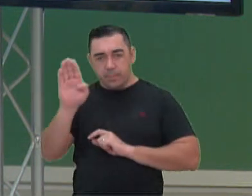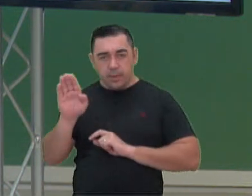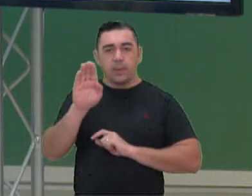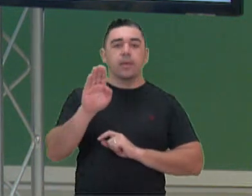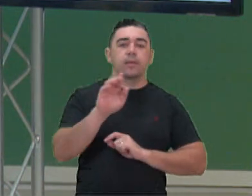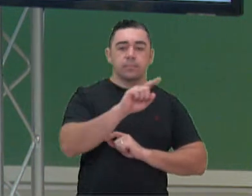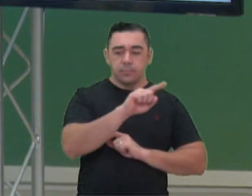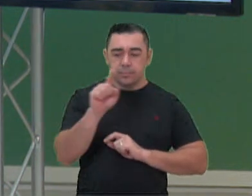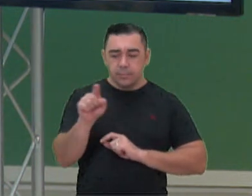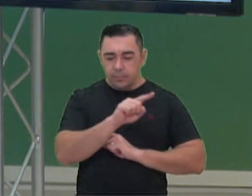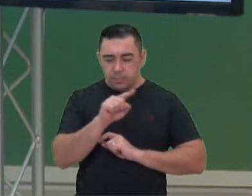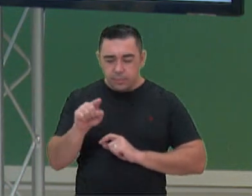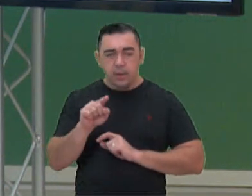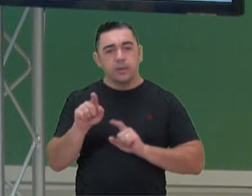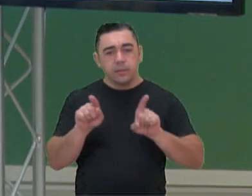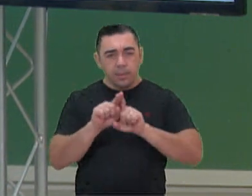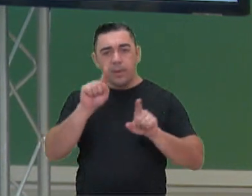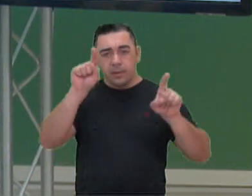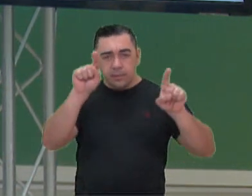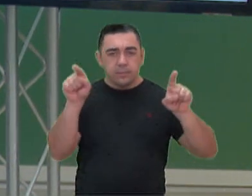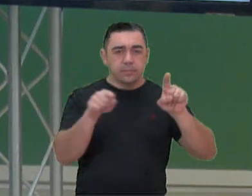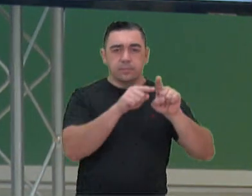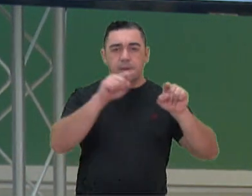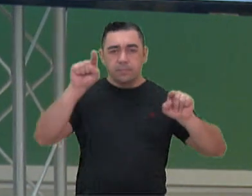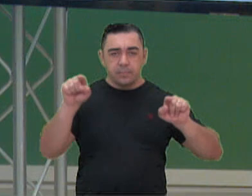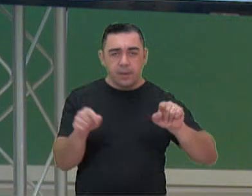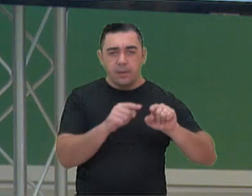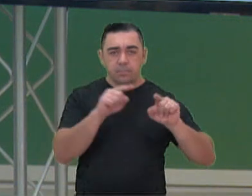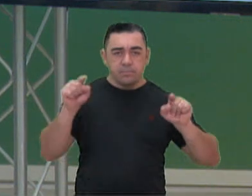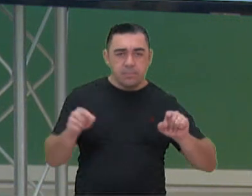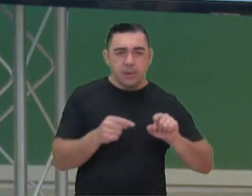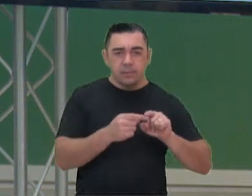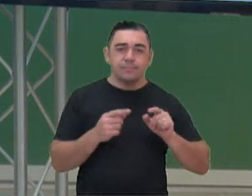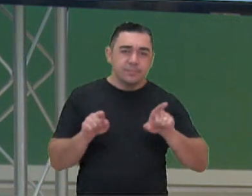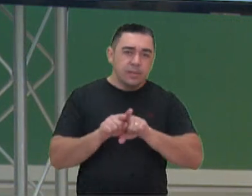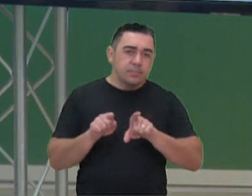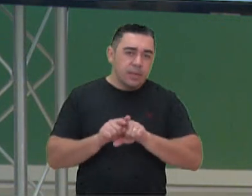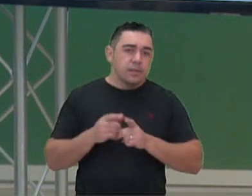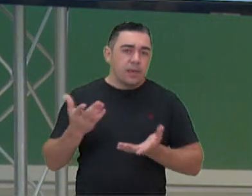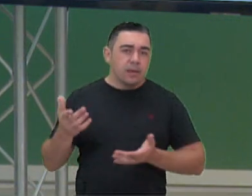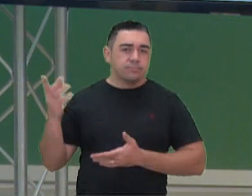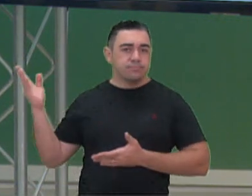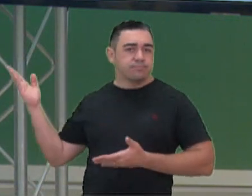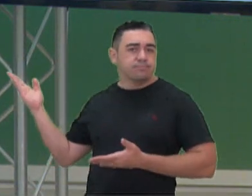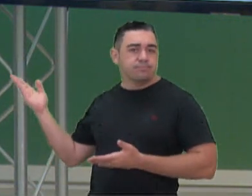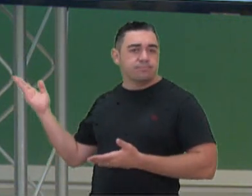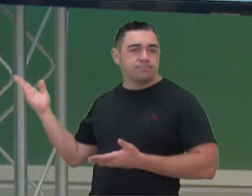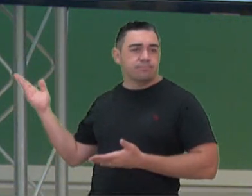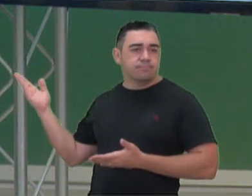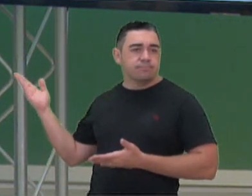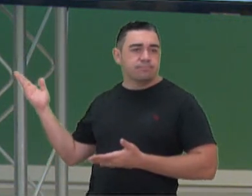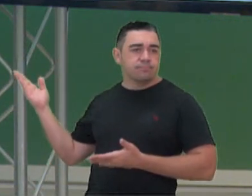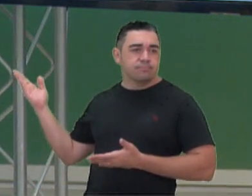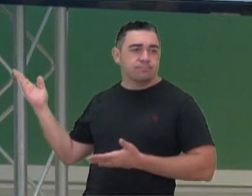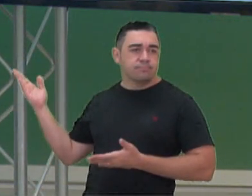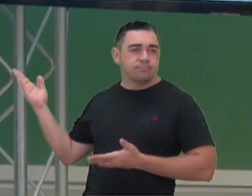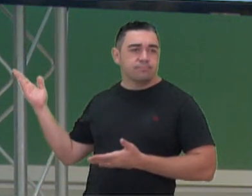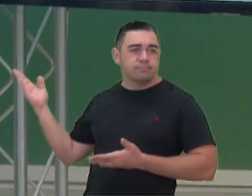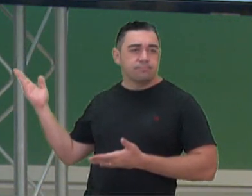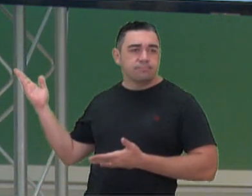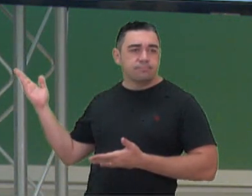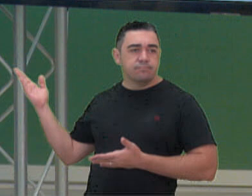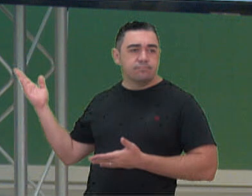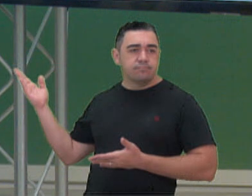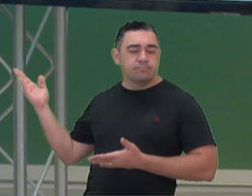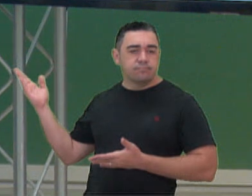1, 2 para 3, 3 para 5, a função inversa vai levar 1 para 1, 3 para